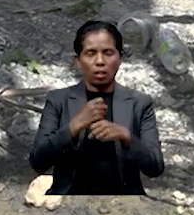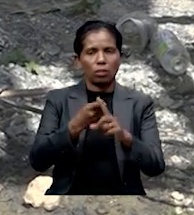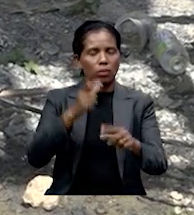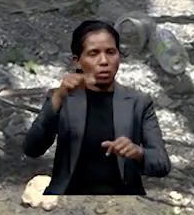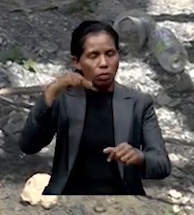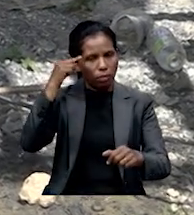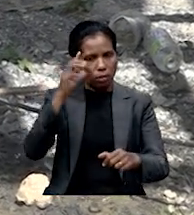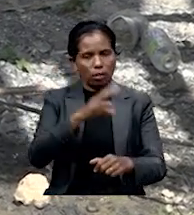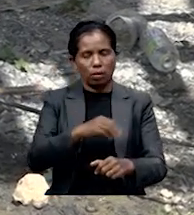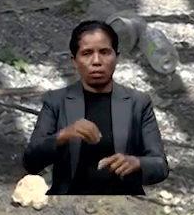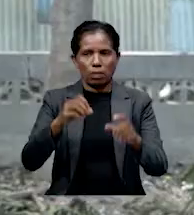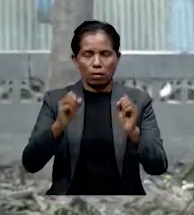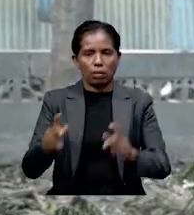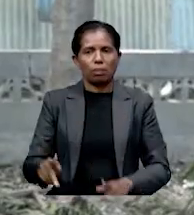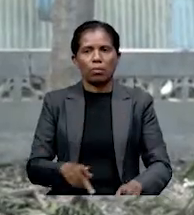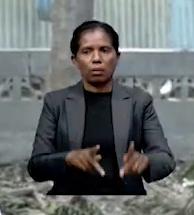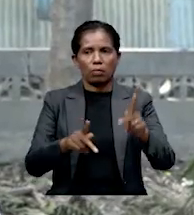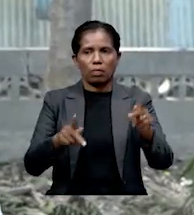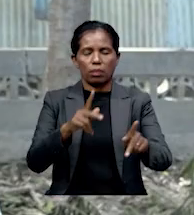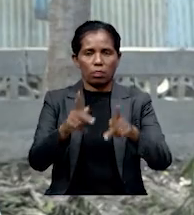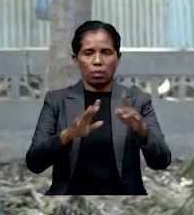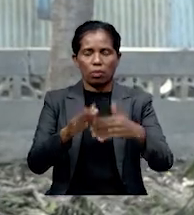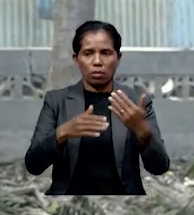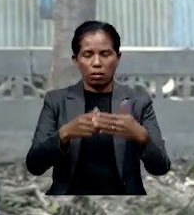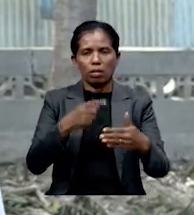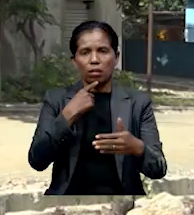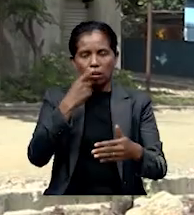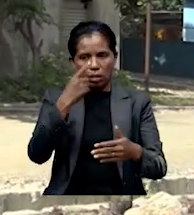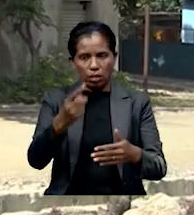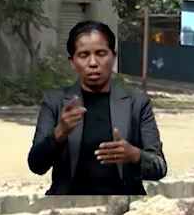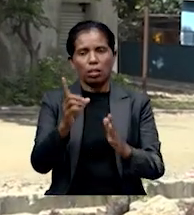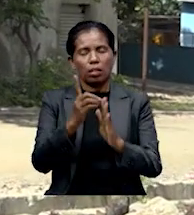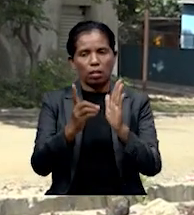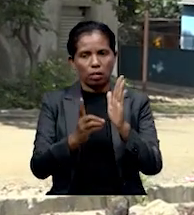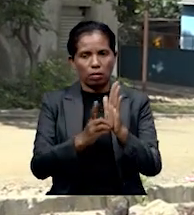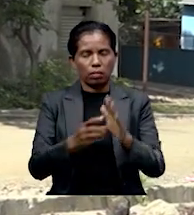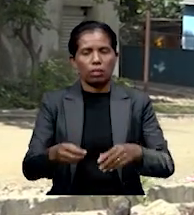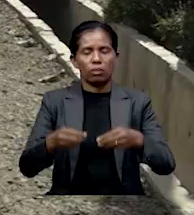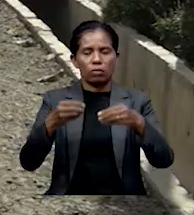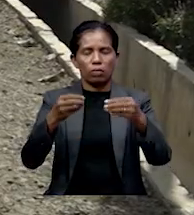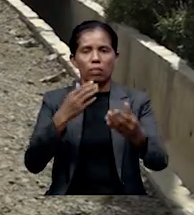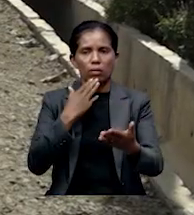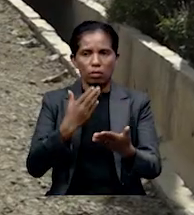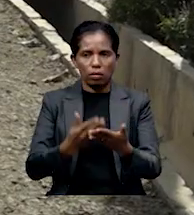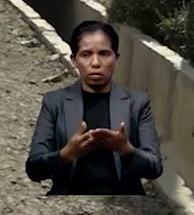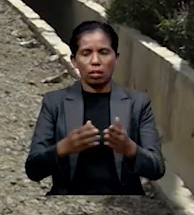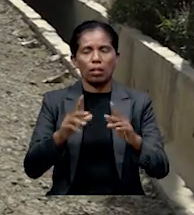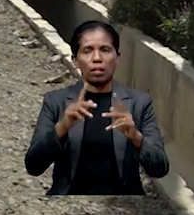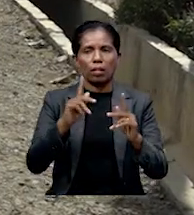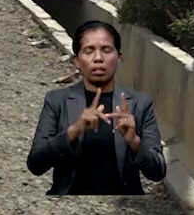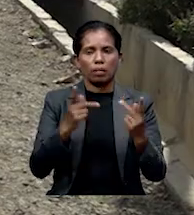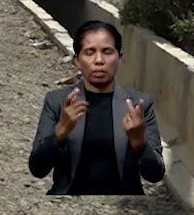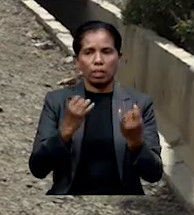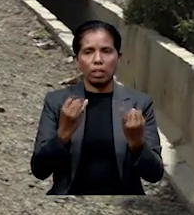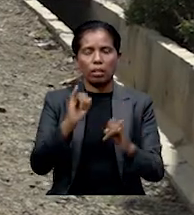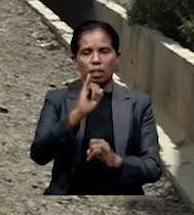Rasik, nune, público, a sociedade civil considera, decreto refere, for privilégio ba empresa pública e